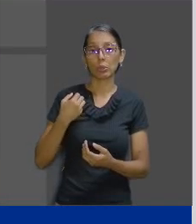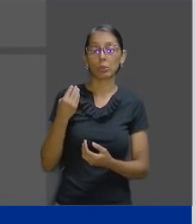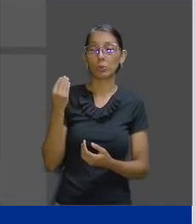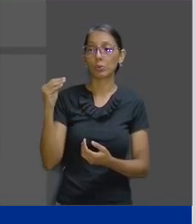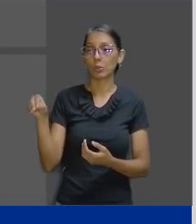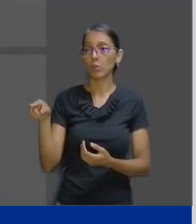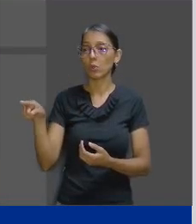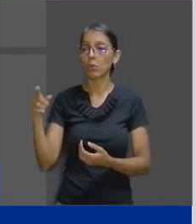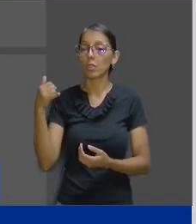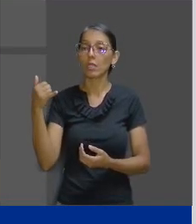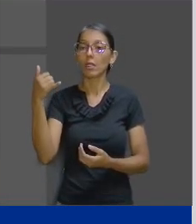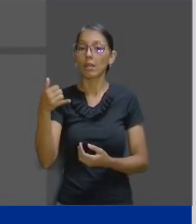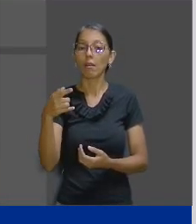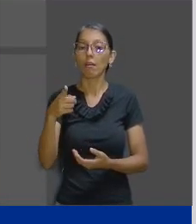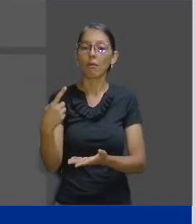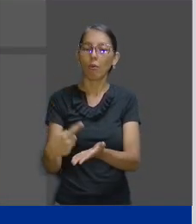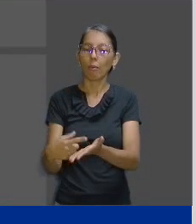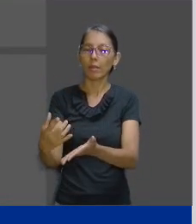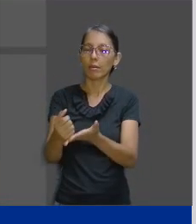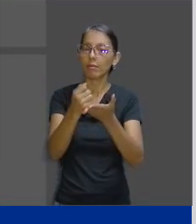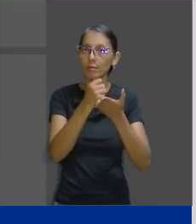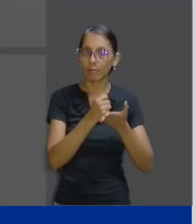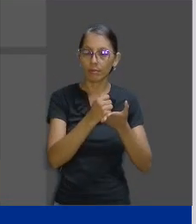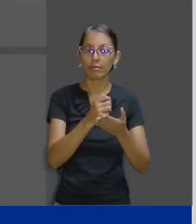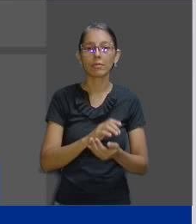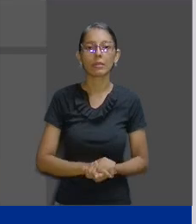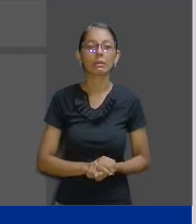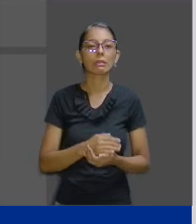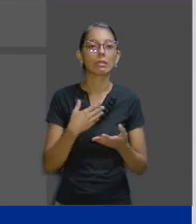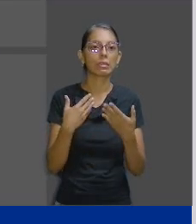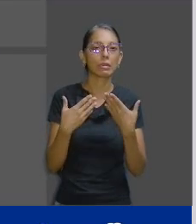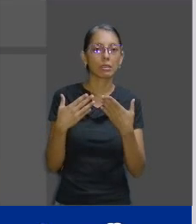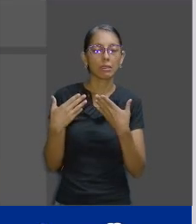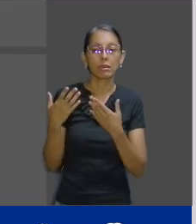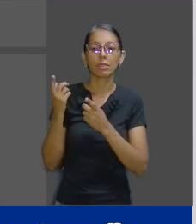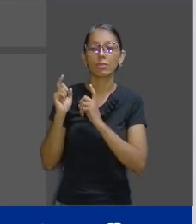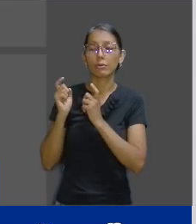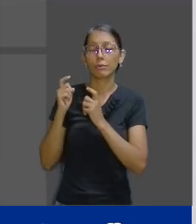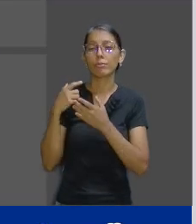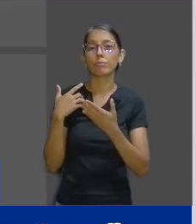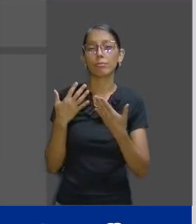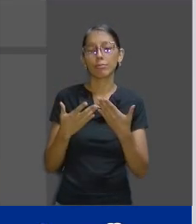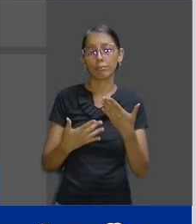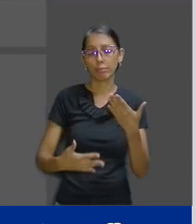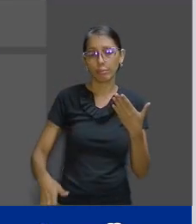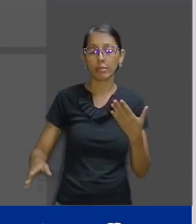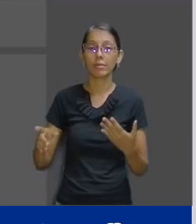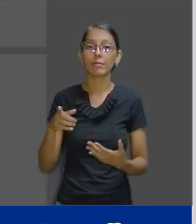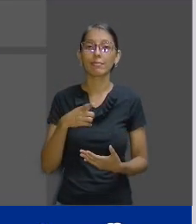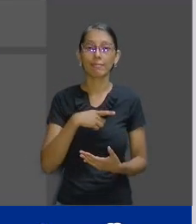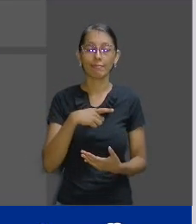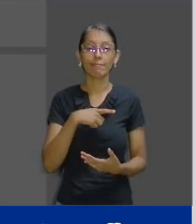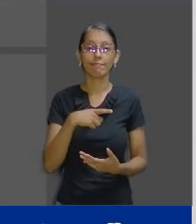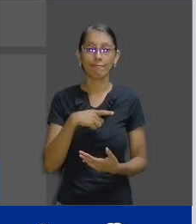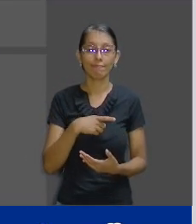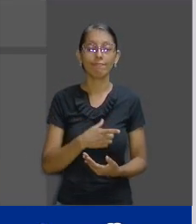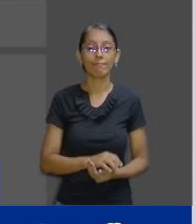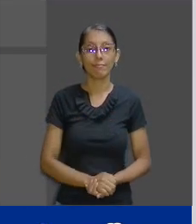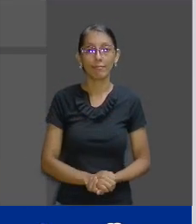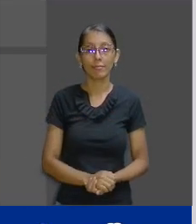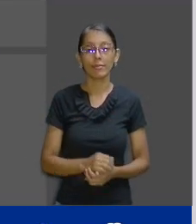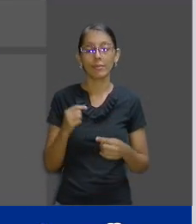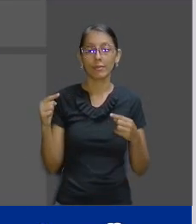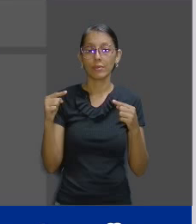no nascer. Por gentileza, mano. Tá, beleza, me manda um número que eu já te ligo. São dezenas e dezenas de diálogos que